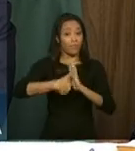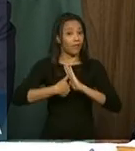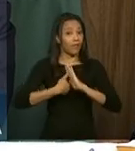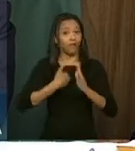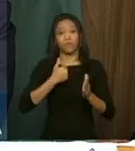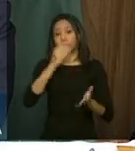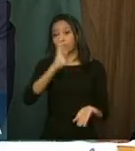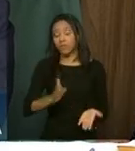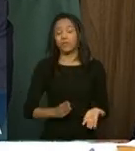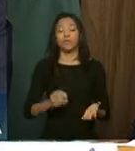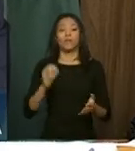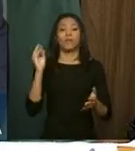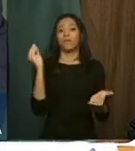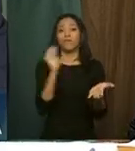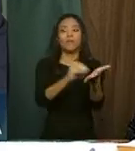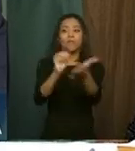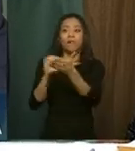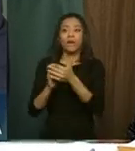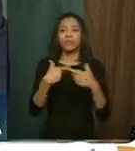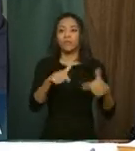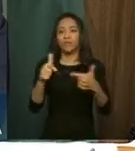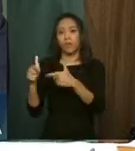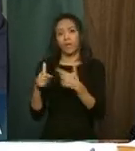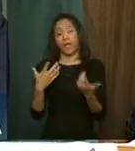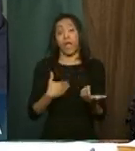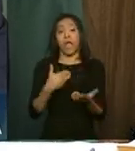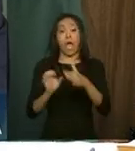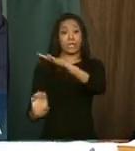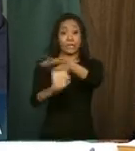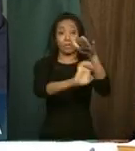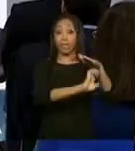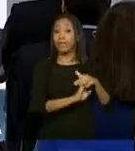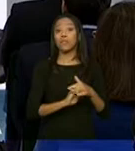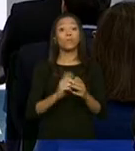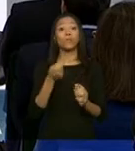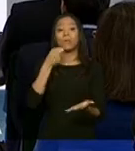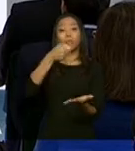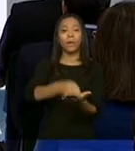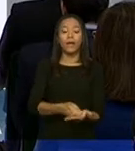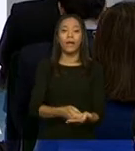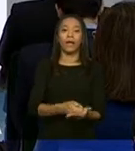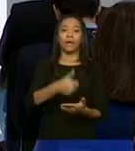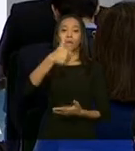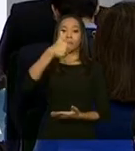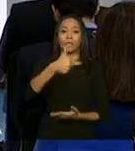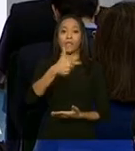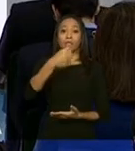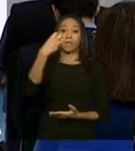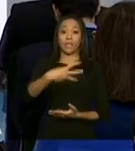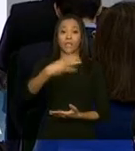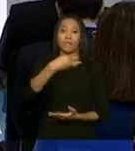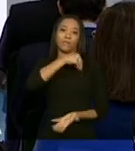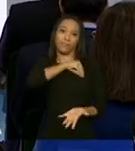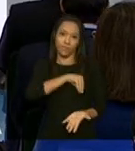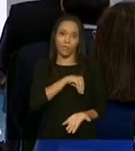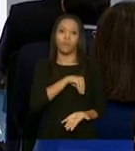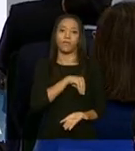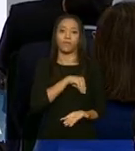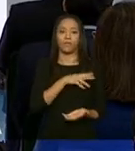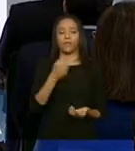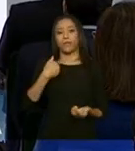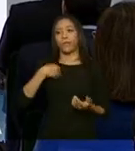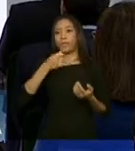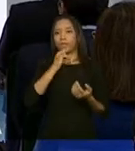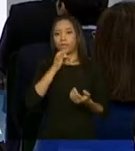As empresas não pagariam o 13º se o Estado parar de repassar recursos para as obras, para os investimentos em